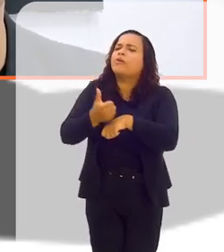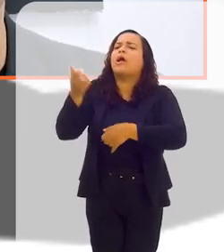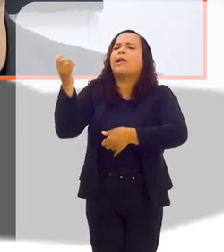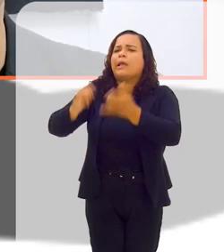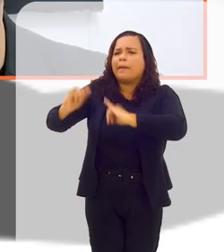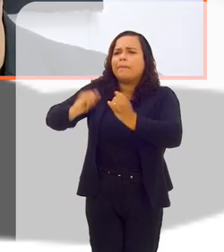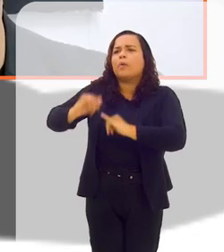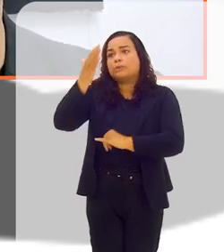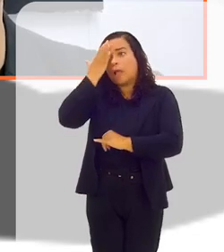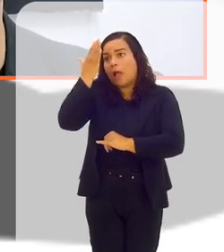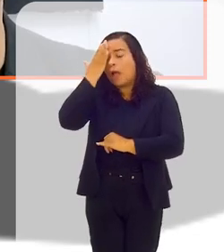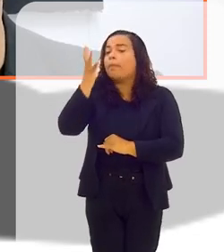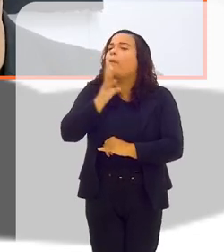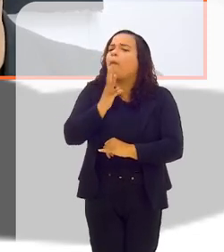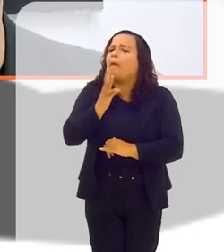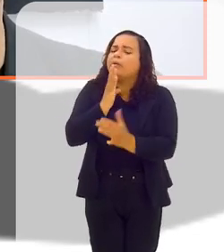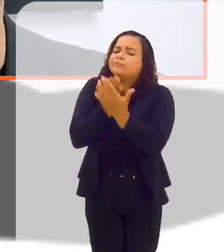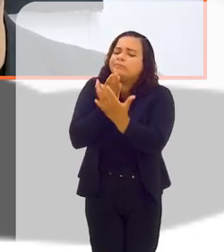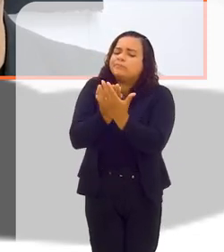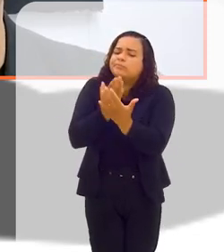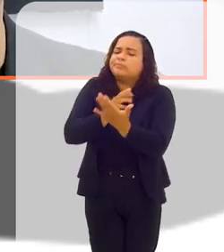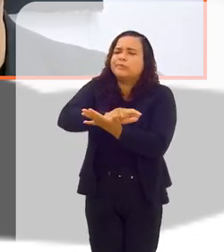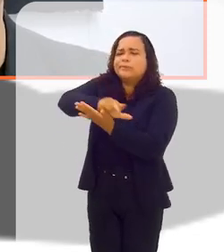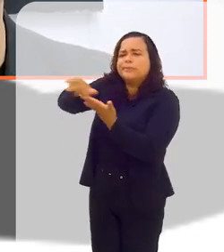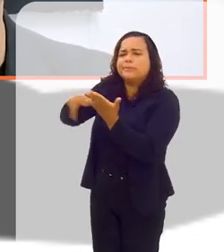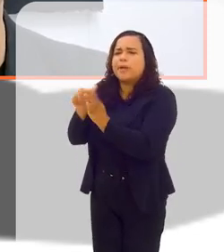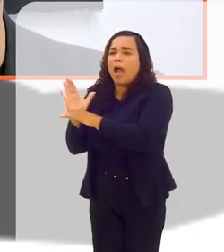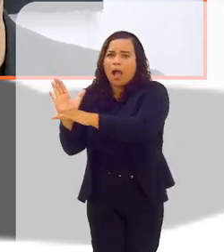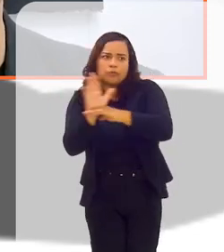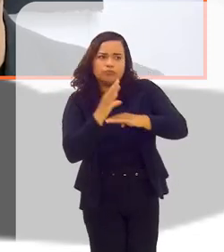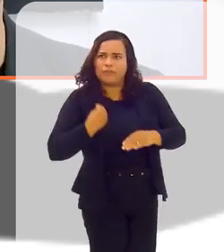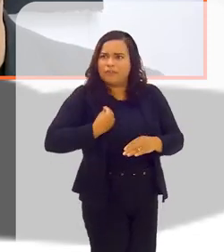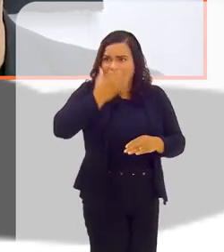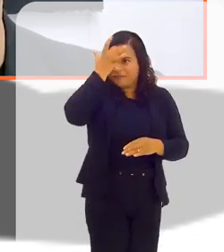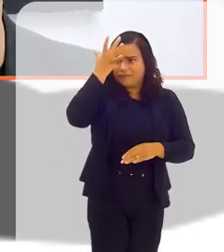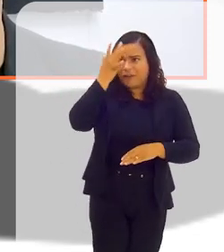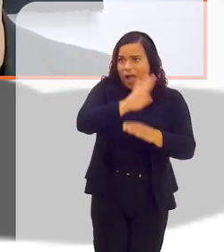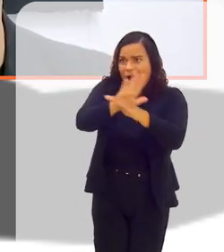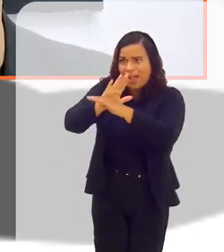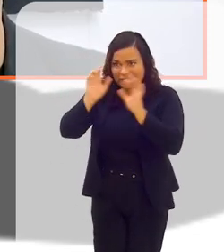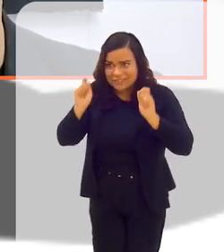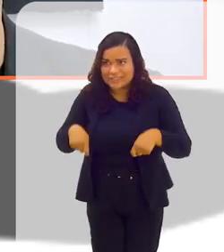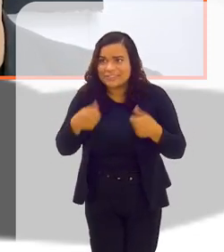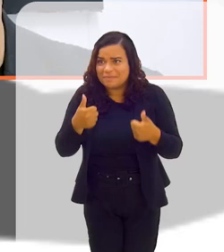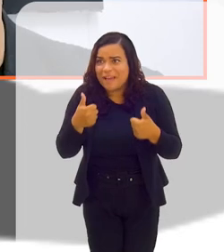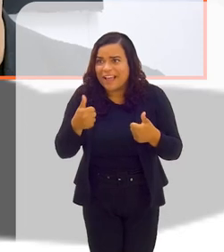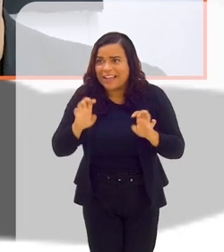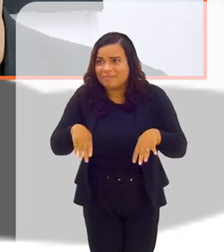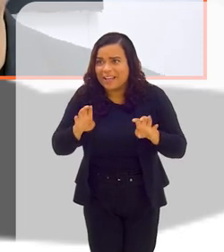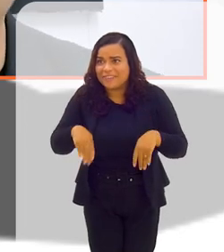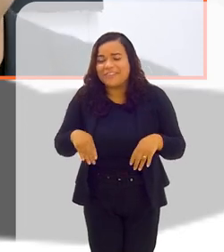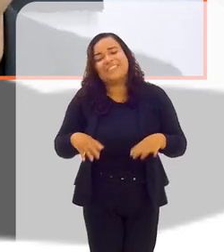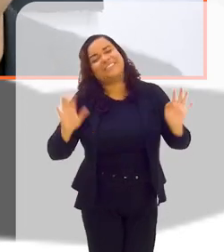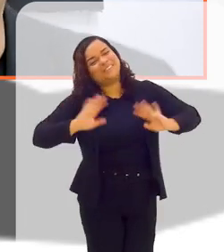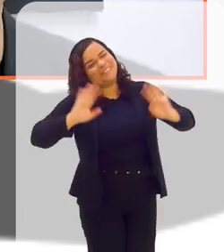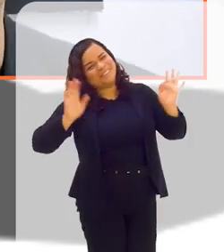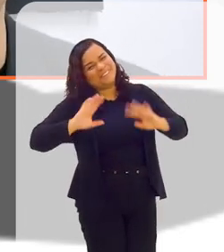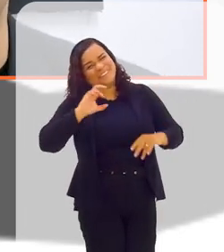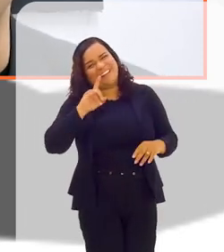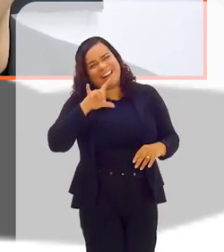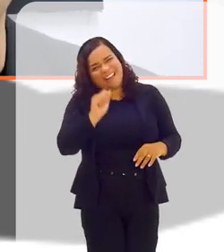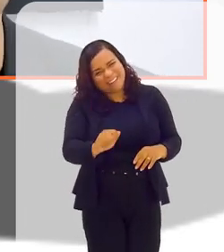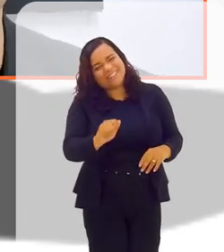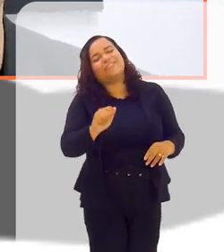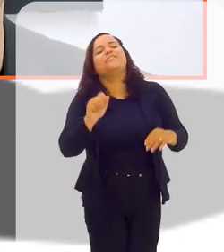usa o seu conhecimento, seu estudo, para poder facilitar a vida das pessoas. Tudo bom? Olá, querida